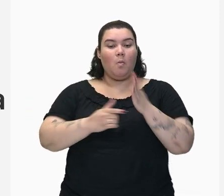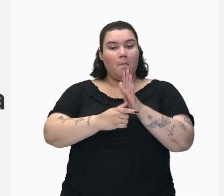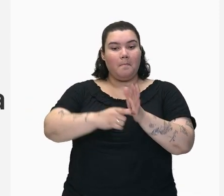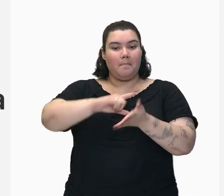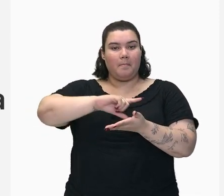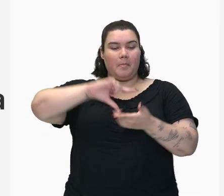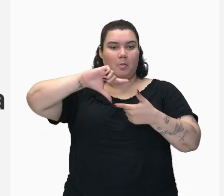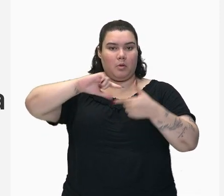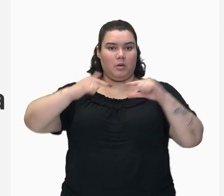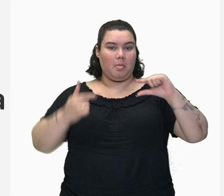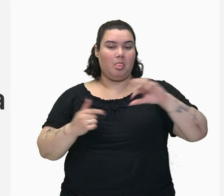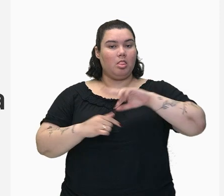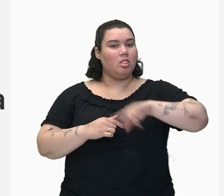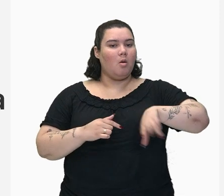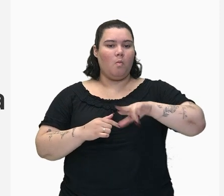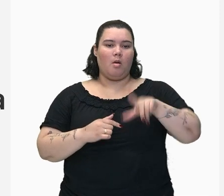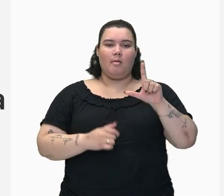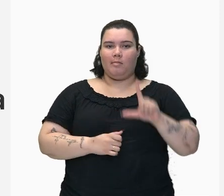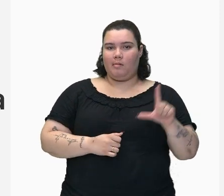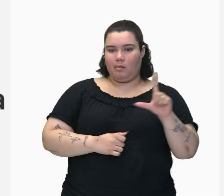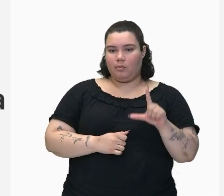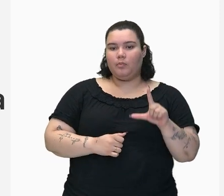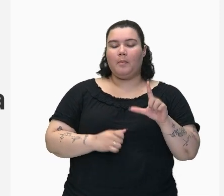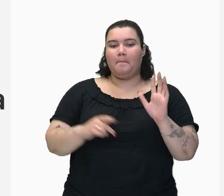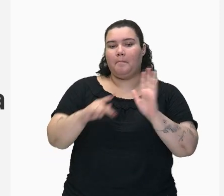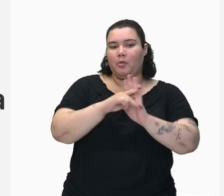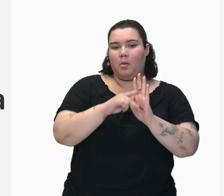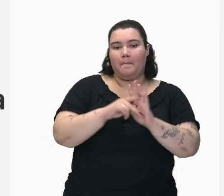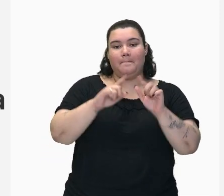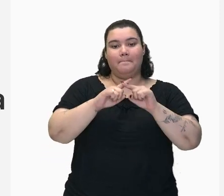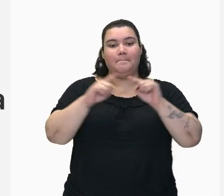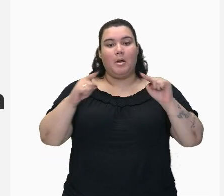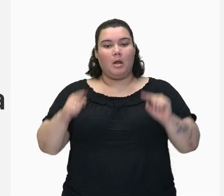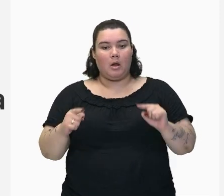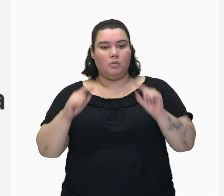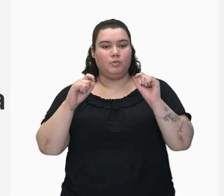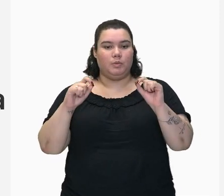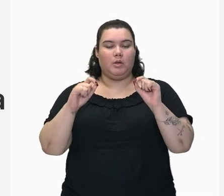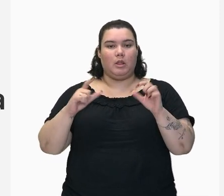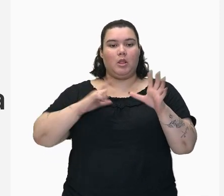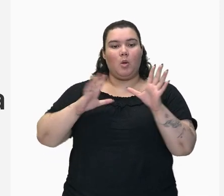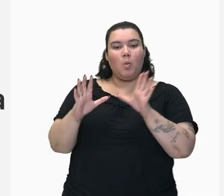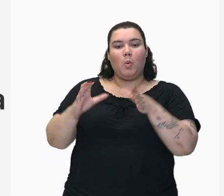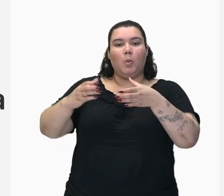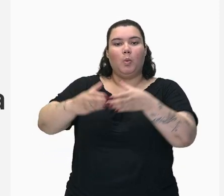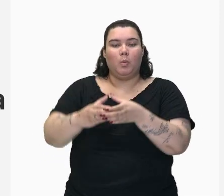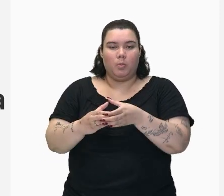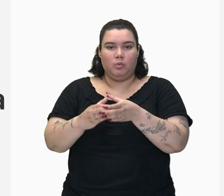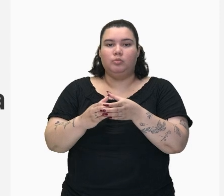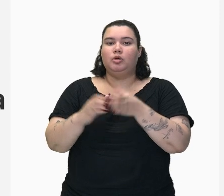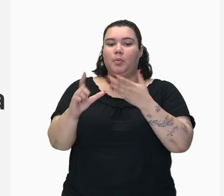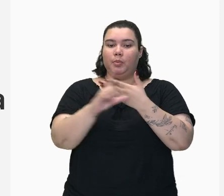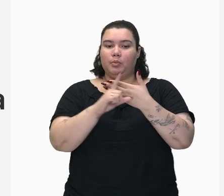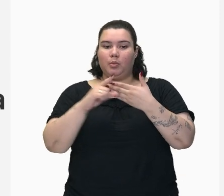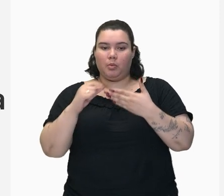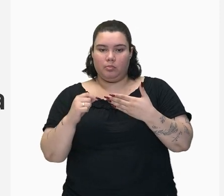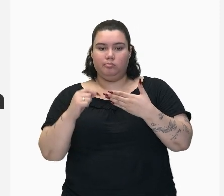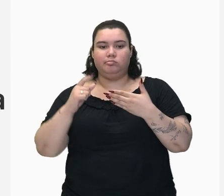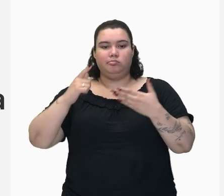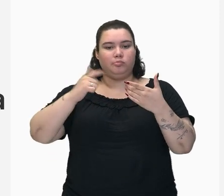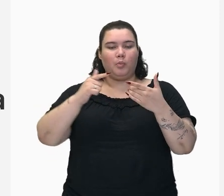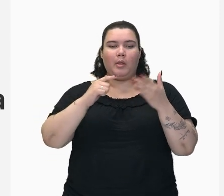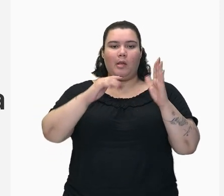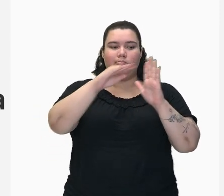uma escola literária, mas sim a um confluir de escritores que, não correspondendo a nenhuma